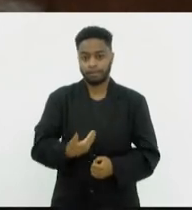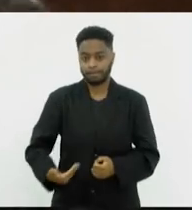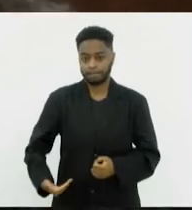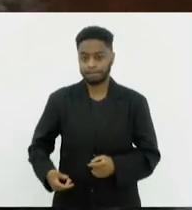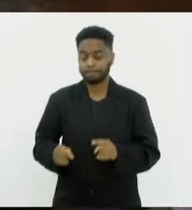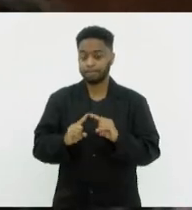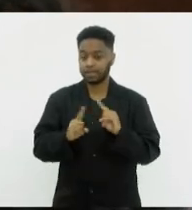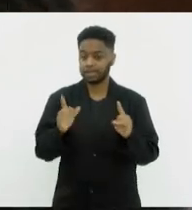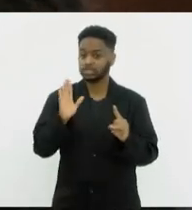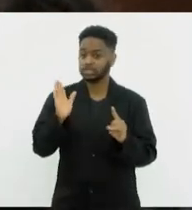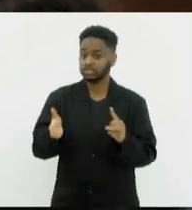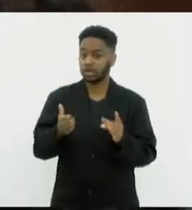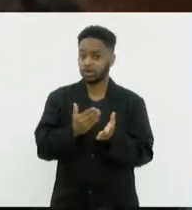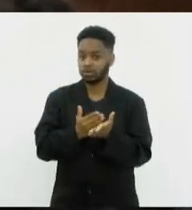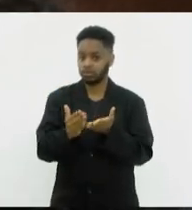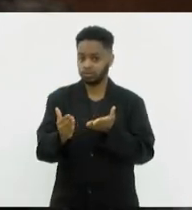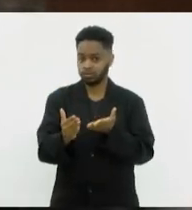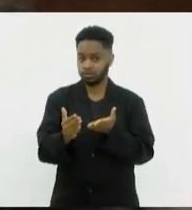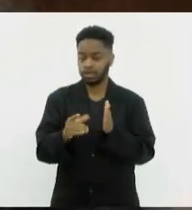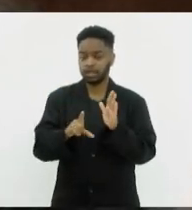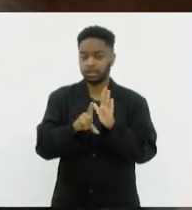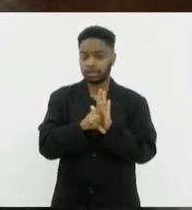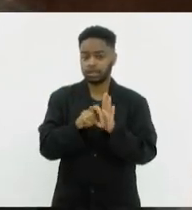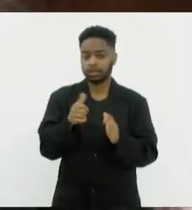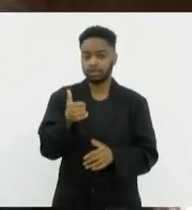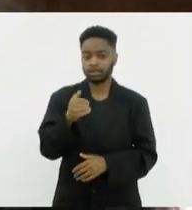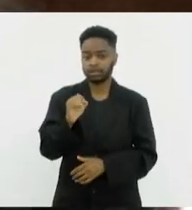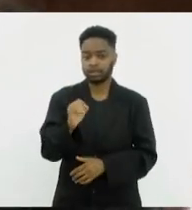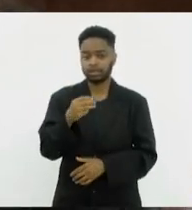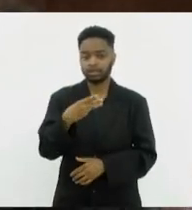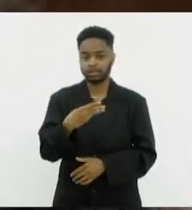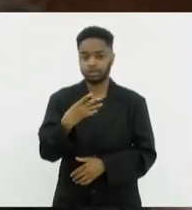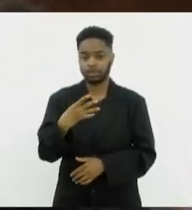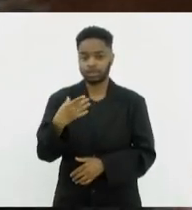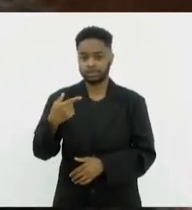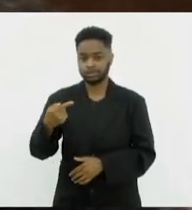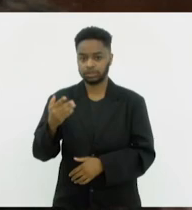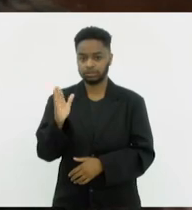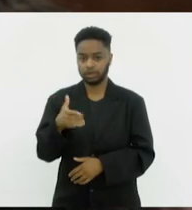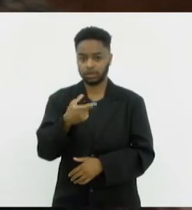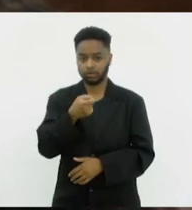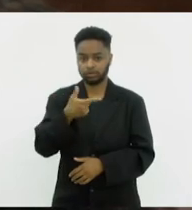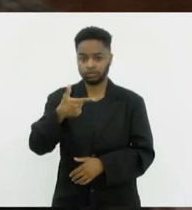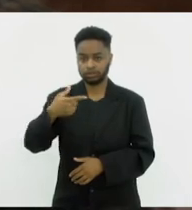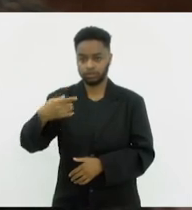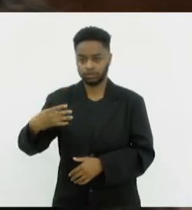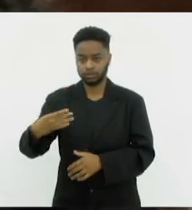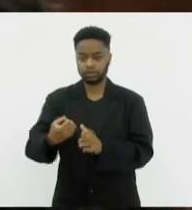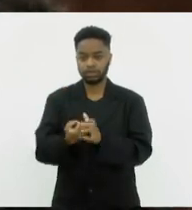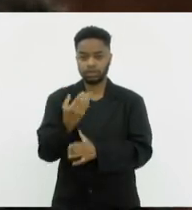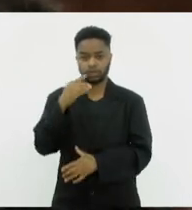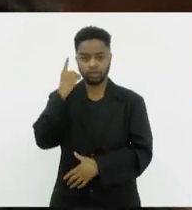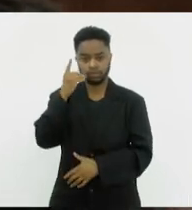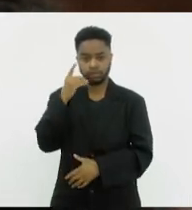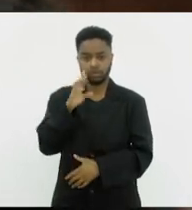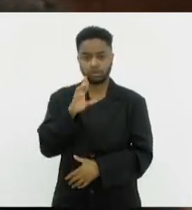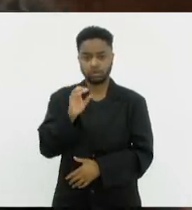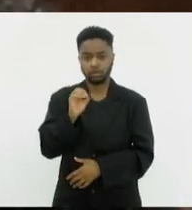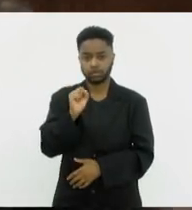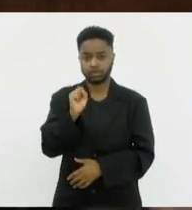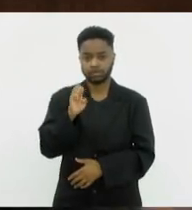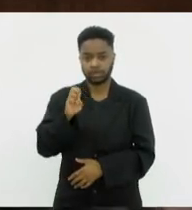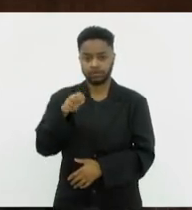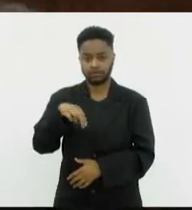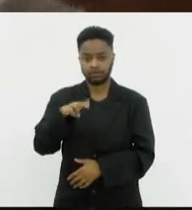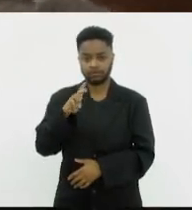em vigor a Lei 10.347, de 2024, de autoria do deputado Rosenberg Reis, que já